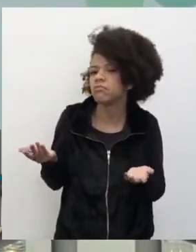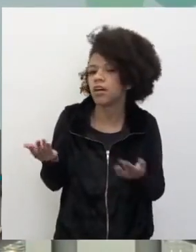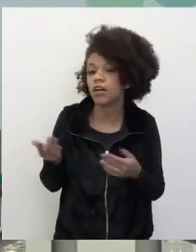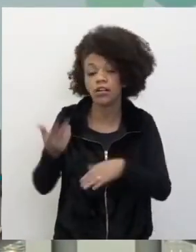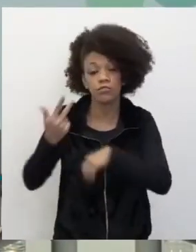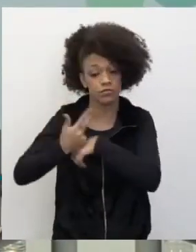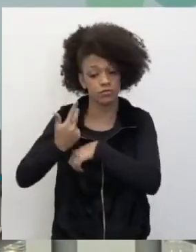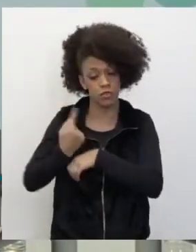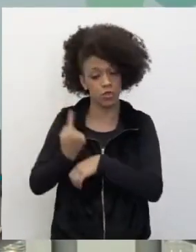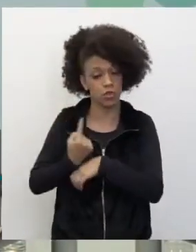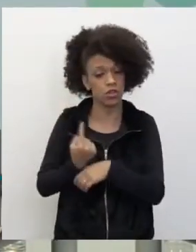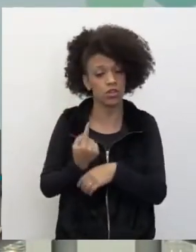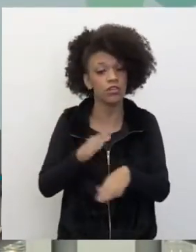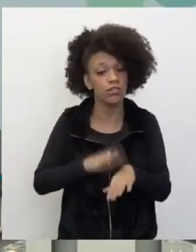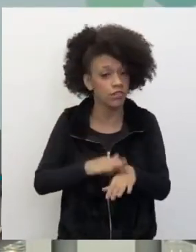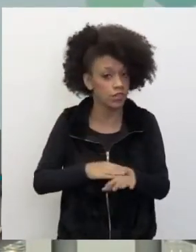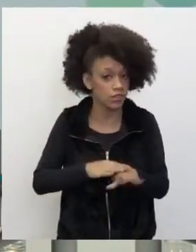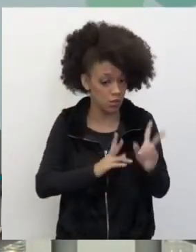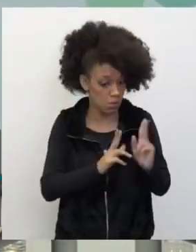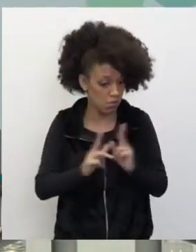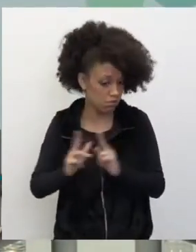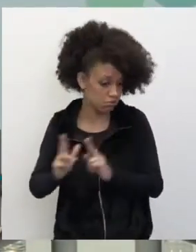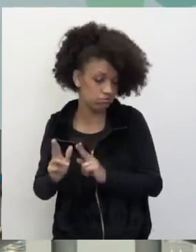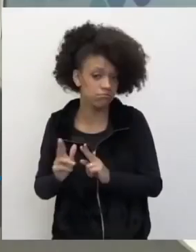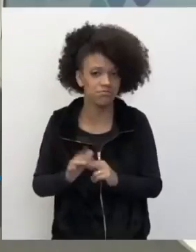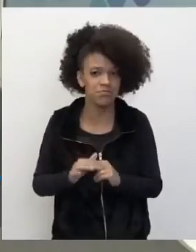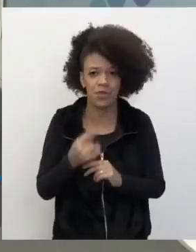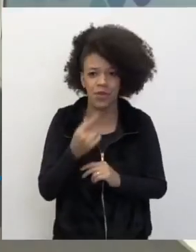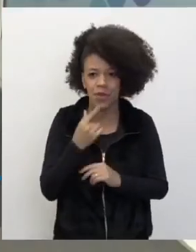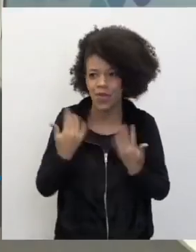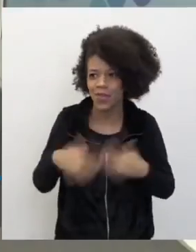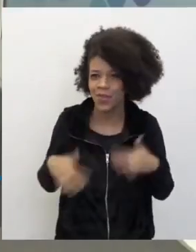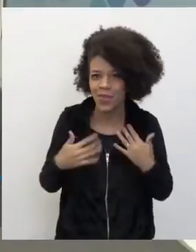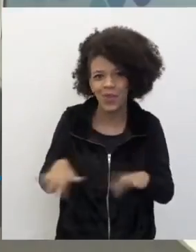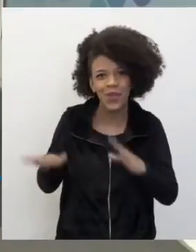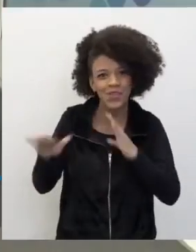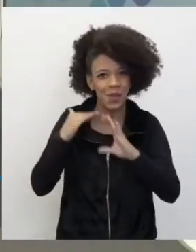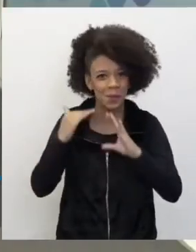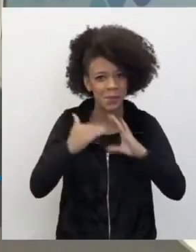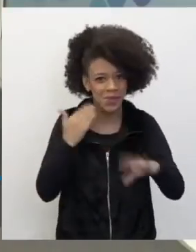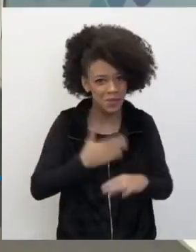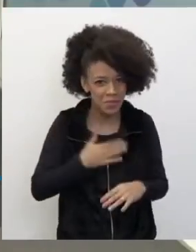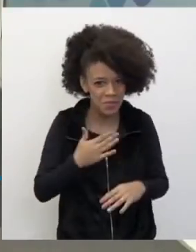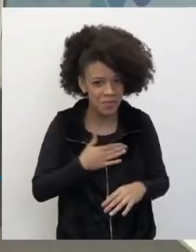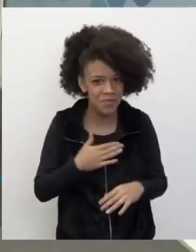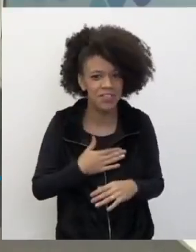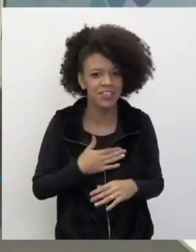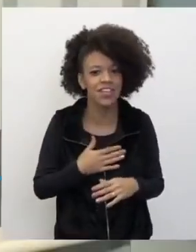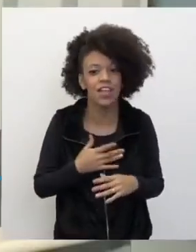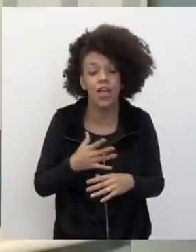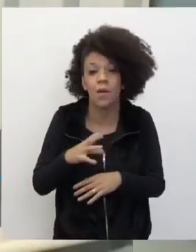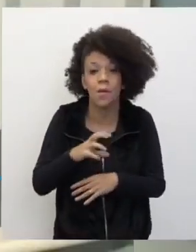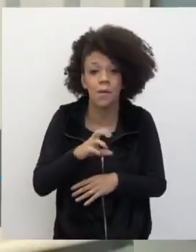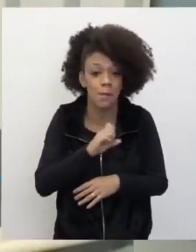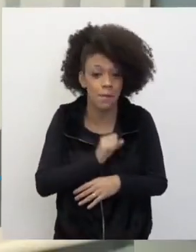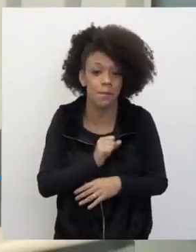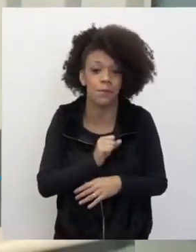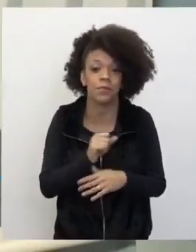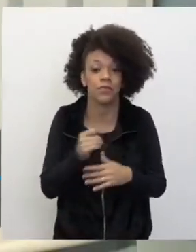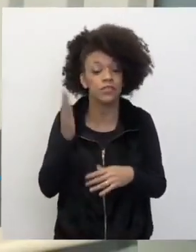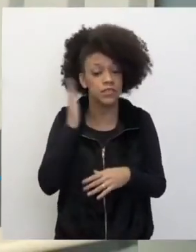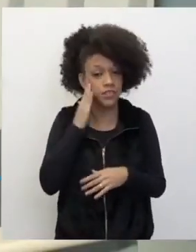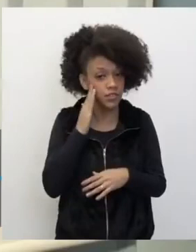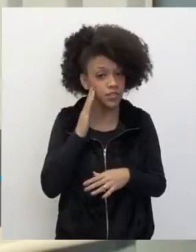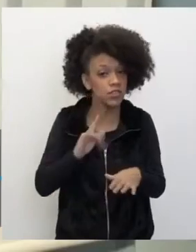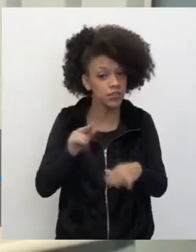gravar individualmente e fazer uma montagem legal, né? Ai, gente, manda pra mim se fizer isso, me manda. Eu adoro receber, vocês sabem que toda